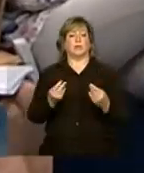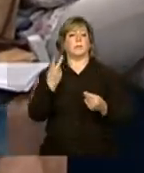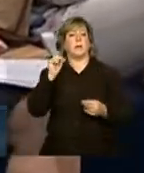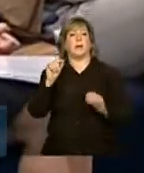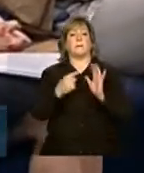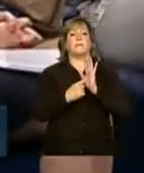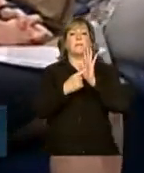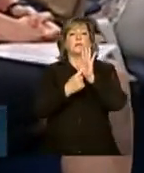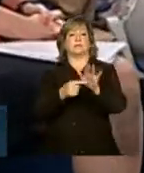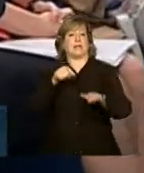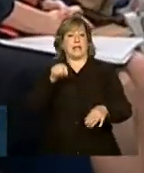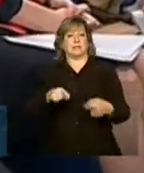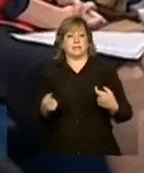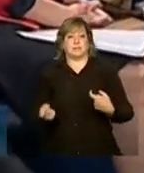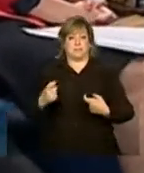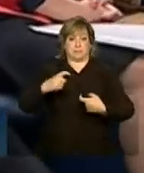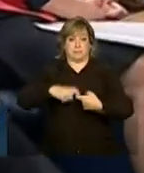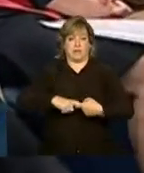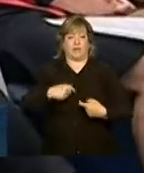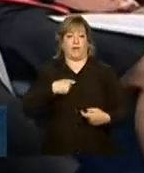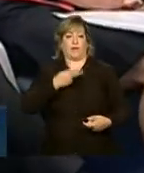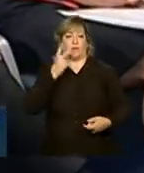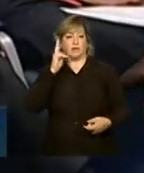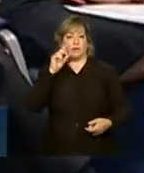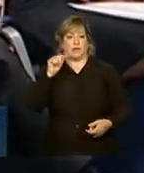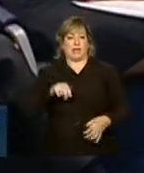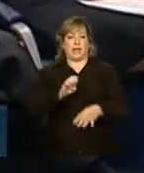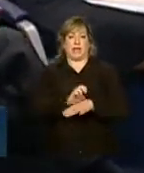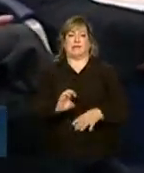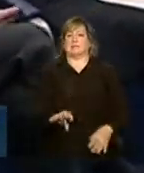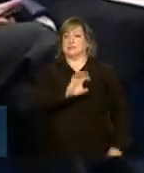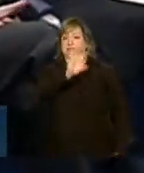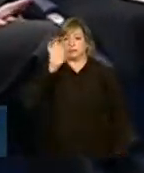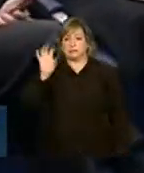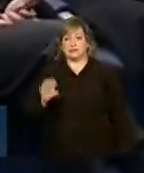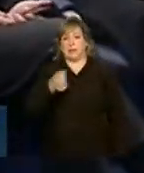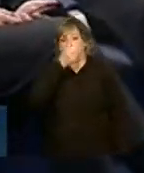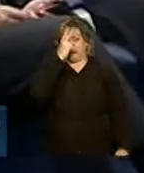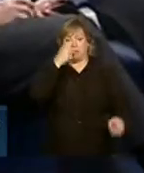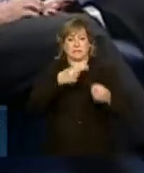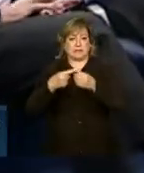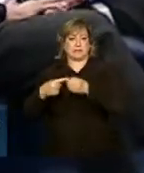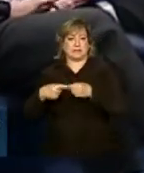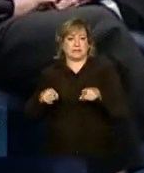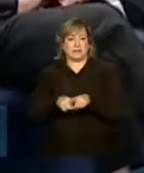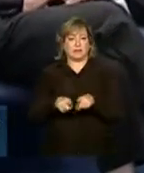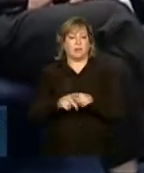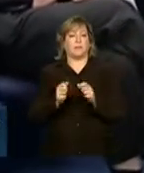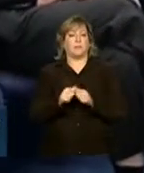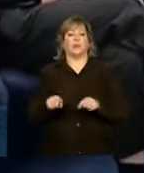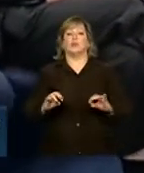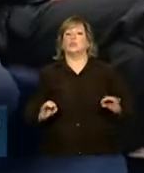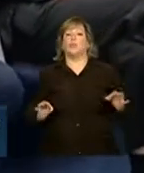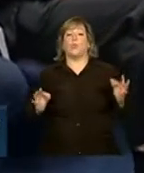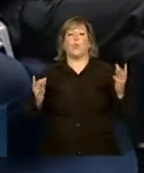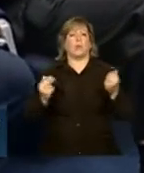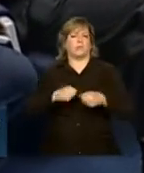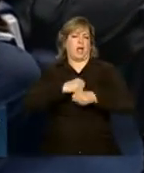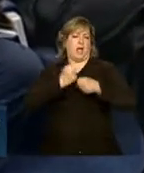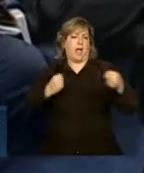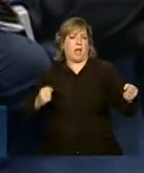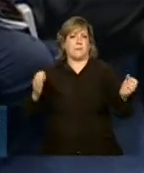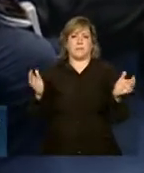mostrar que essa parceria que eu me referi aqui com estados e municípios é com estados e municípios de todos os